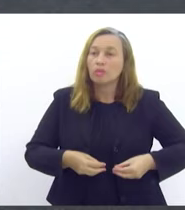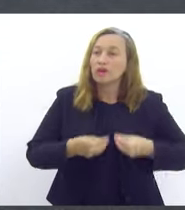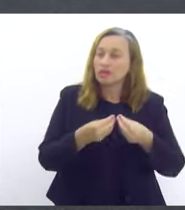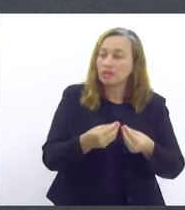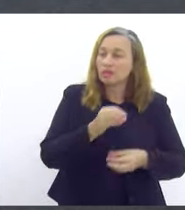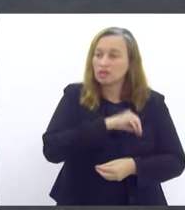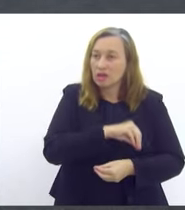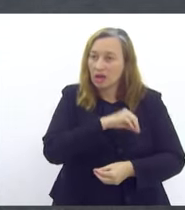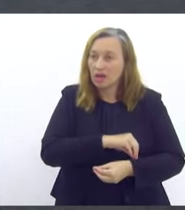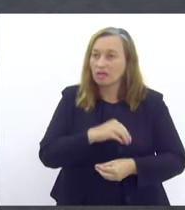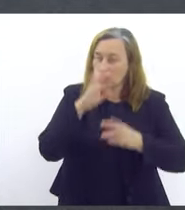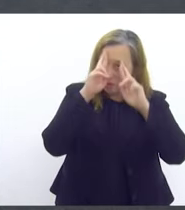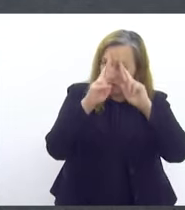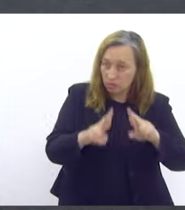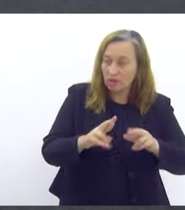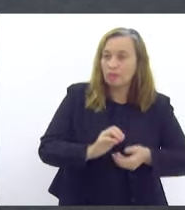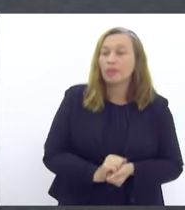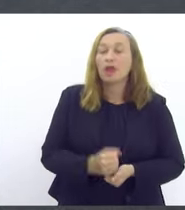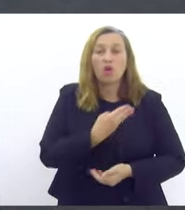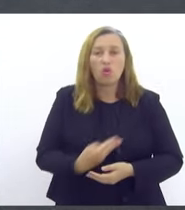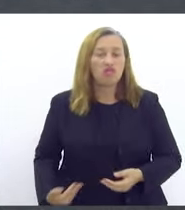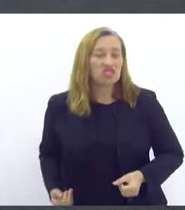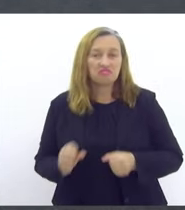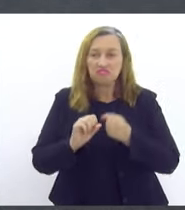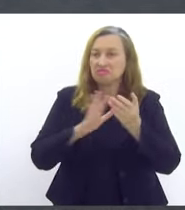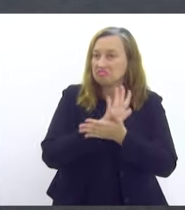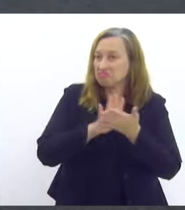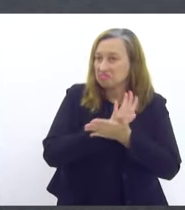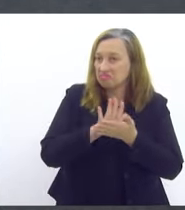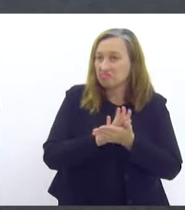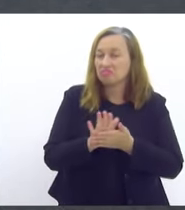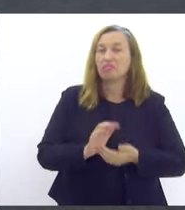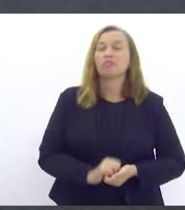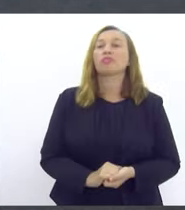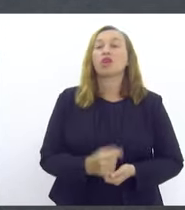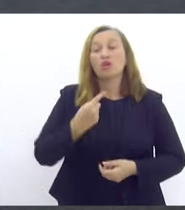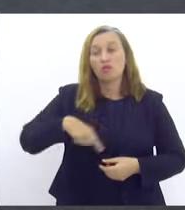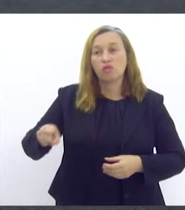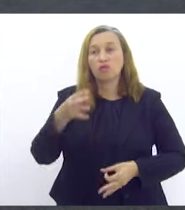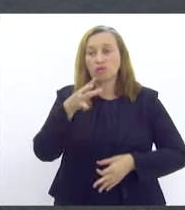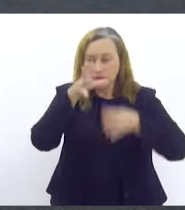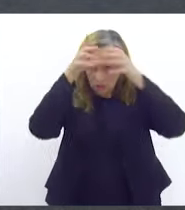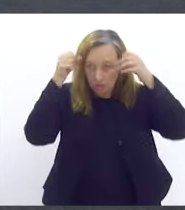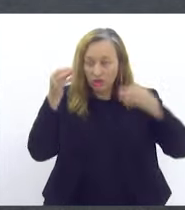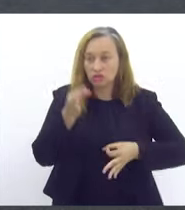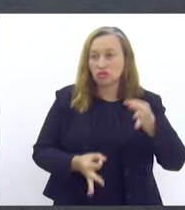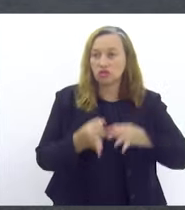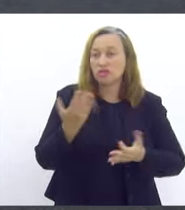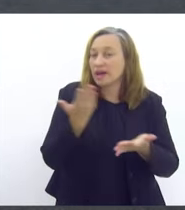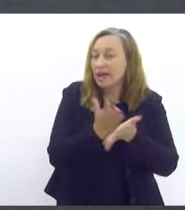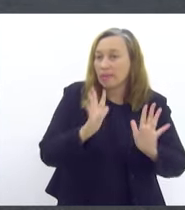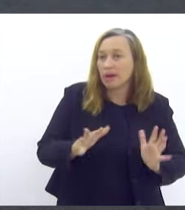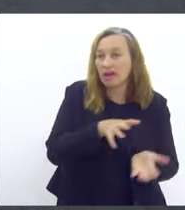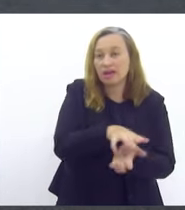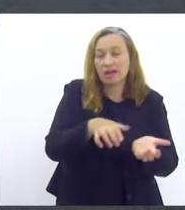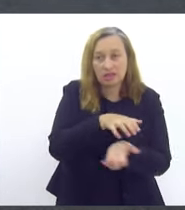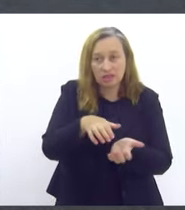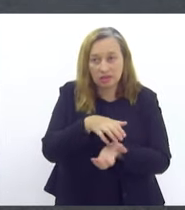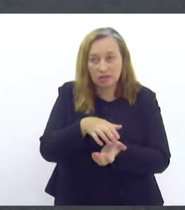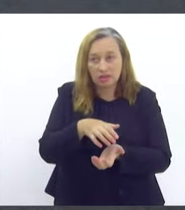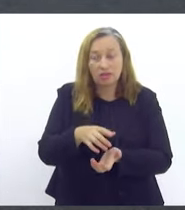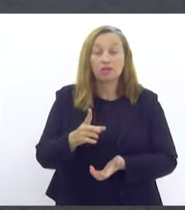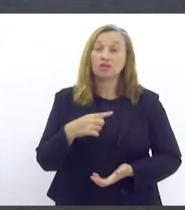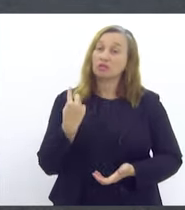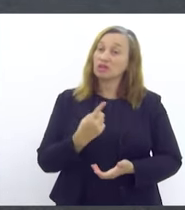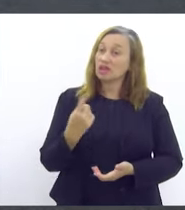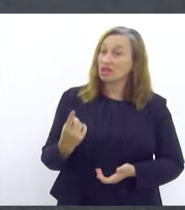com respeito às carreiras. O governo não fez isso, recorreu ao Tribunal de Justiça para acabar a greve de uma forma que a gente considera extremamente